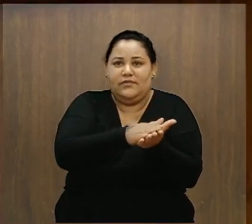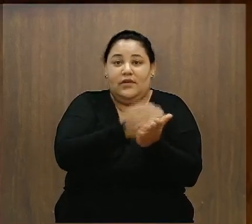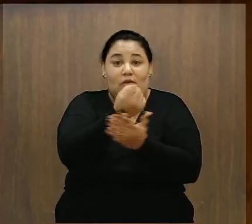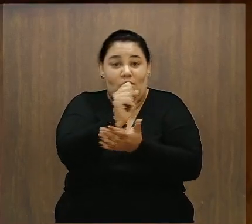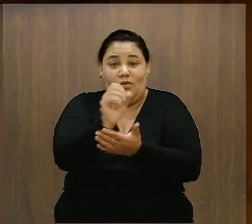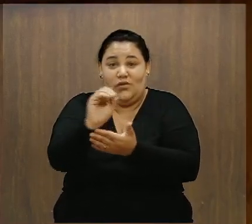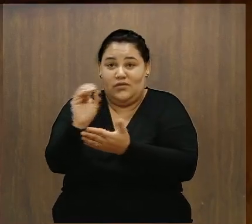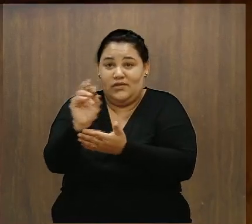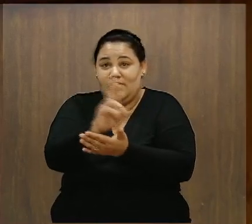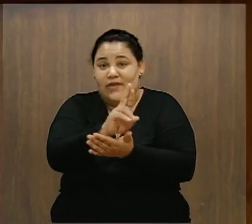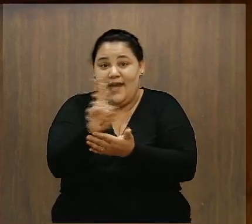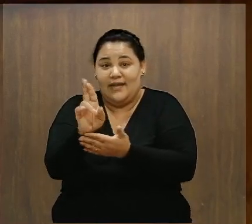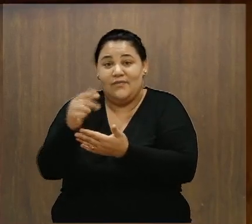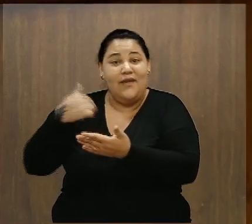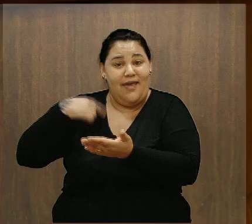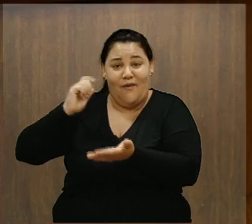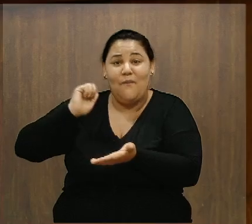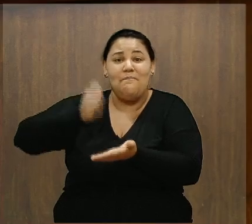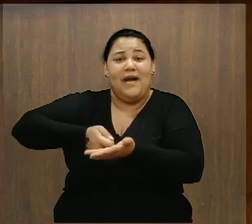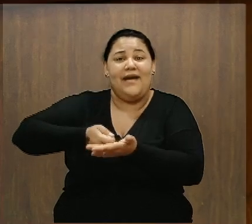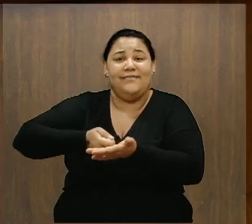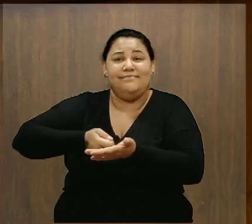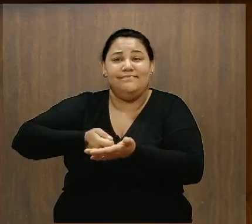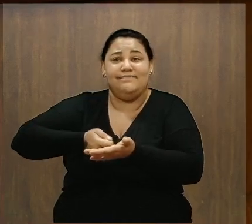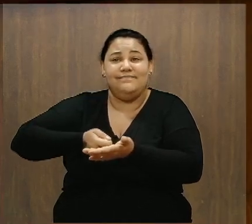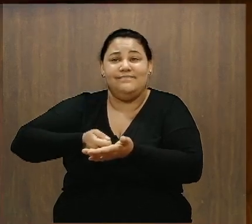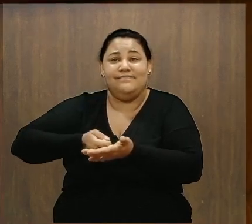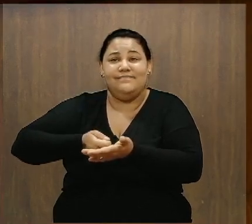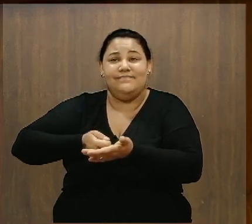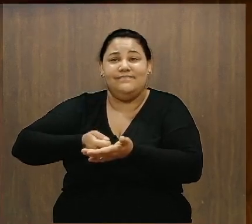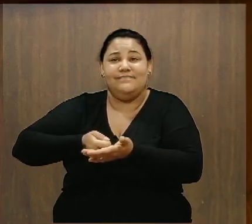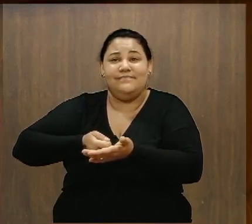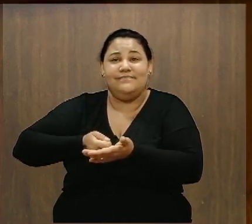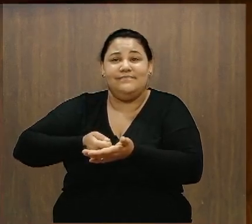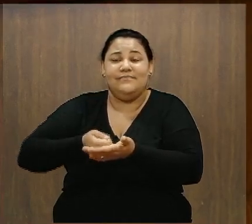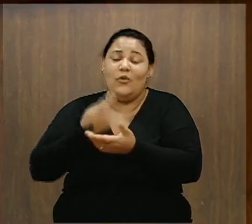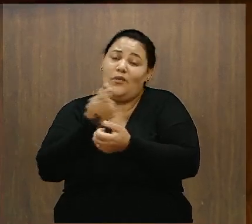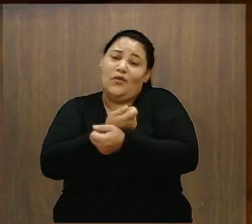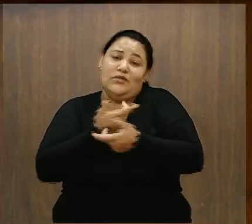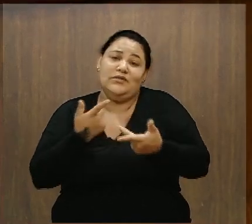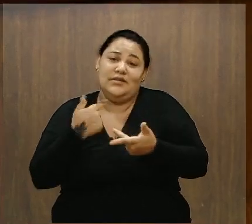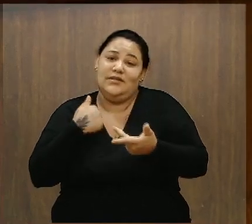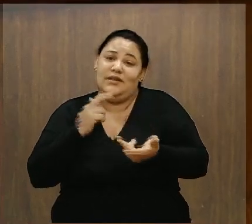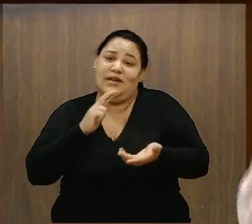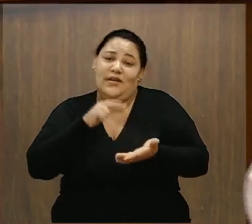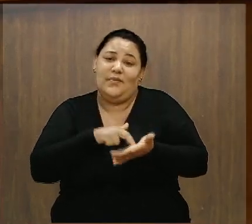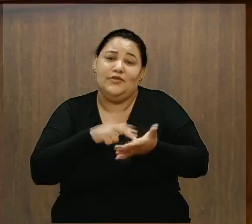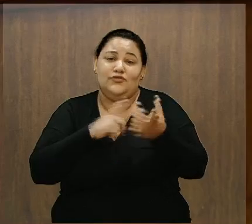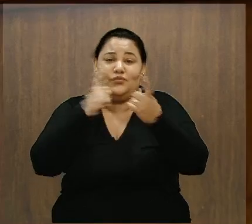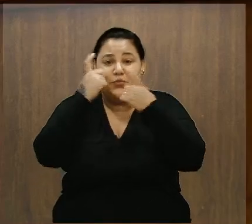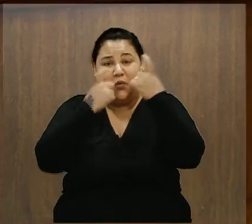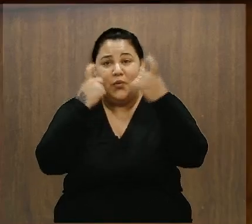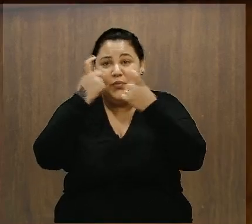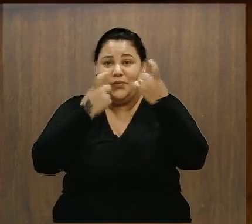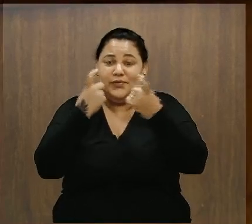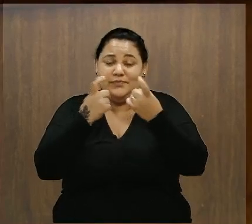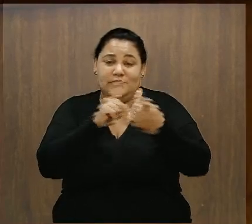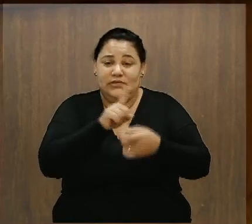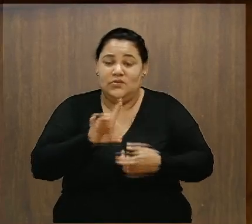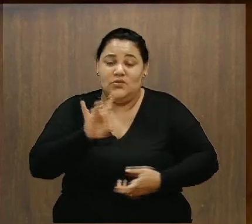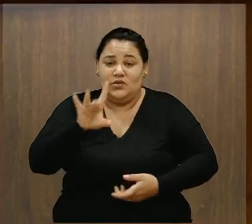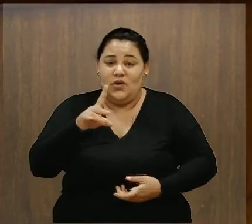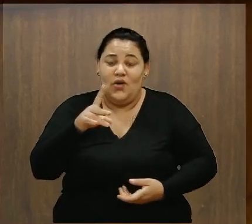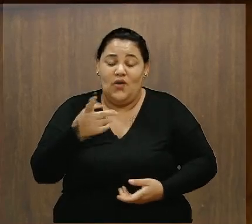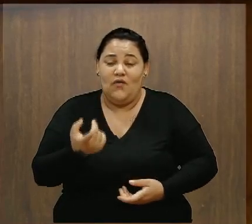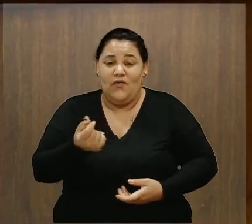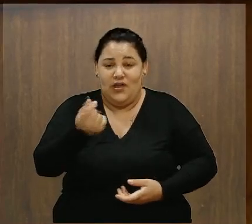R$800 para pagar referente aos pedais free flows. É uma situação que realmente preocupa não só pelo valor de